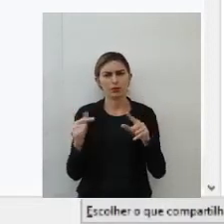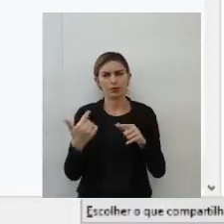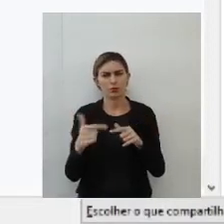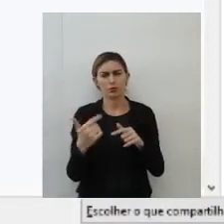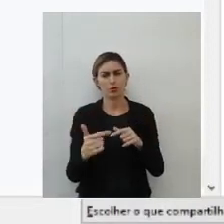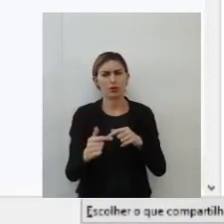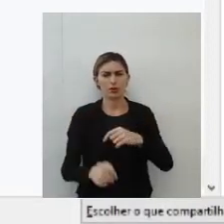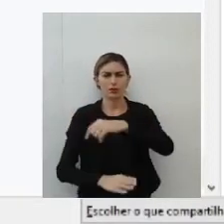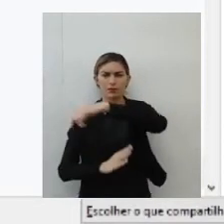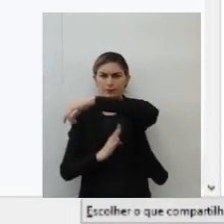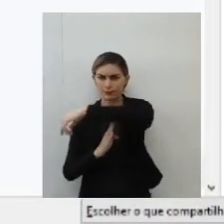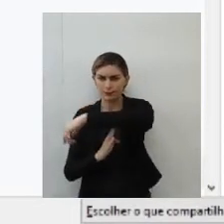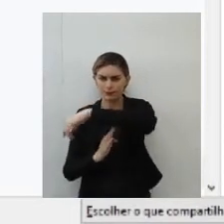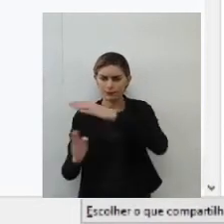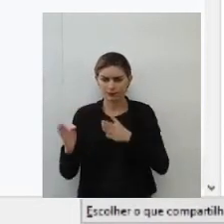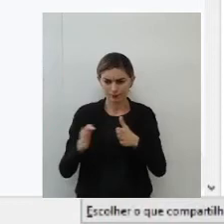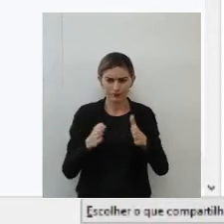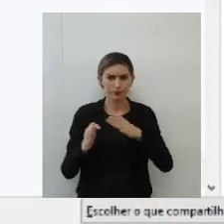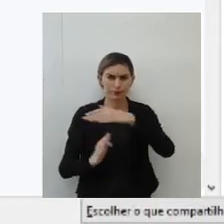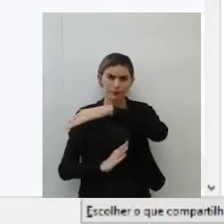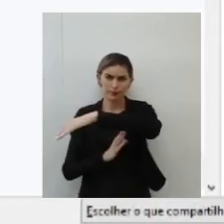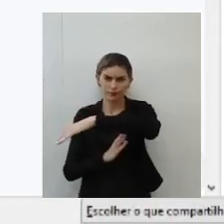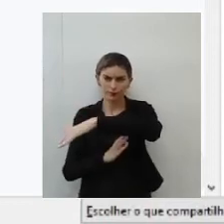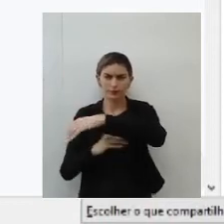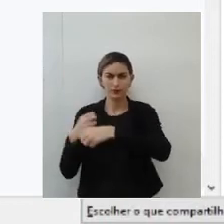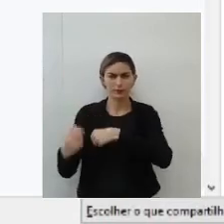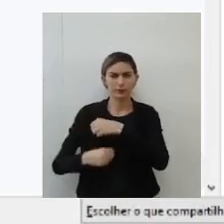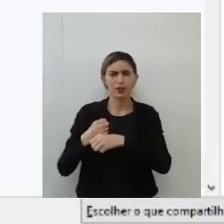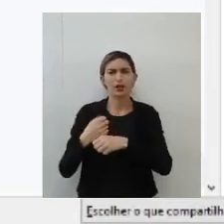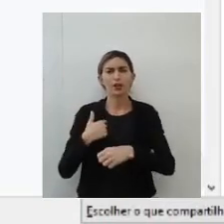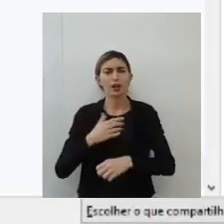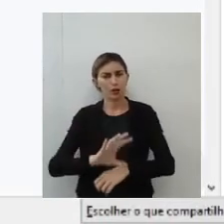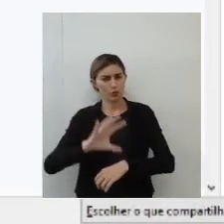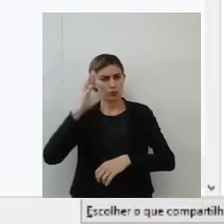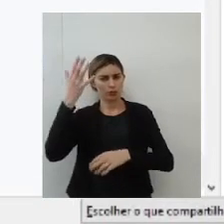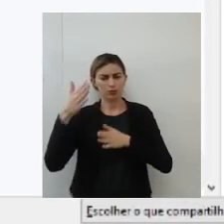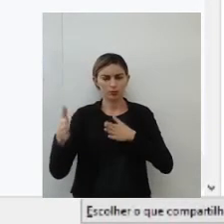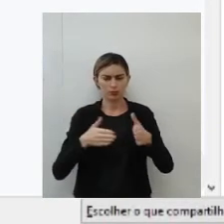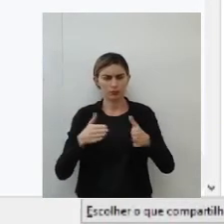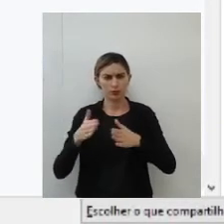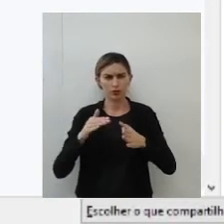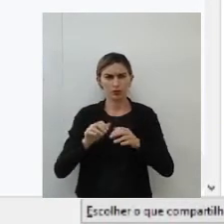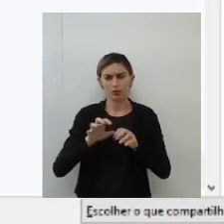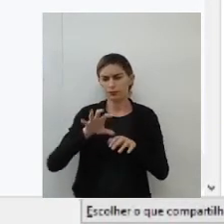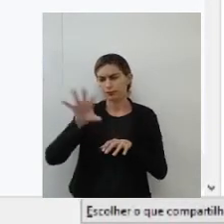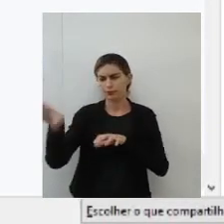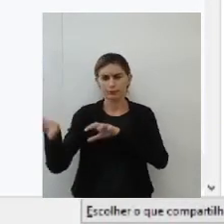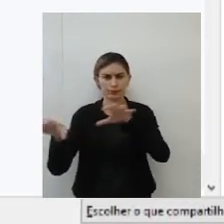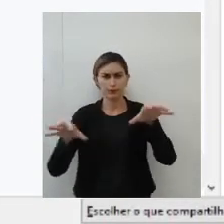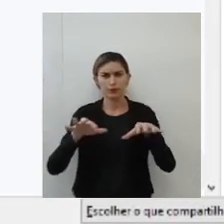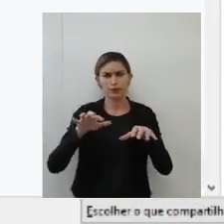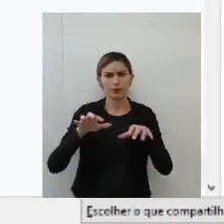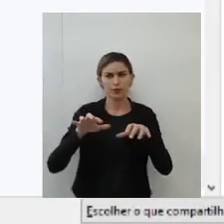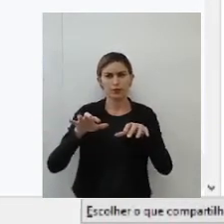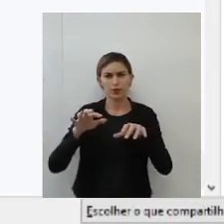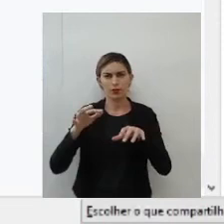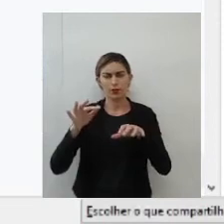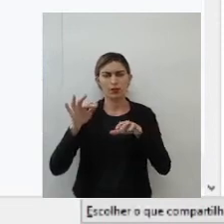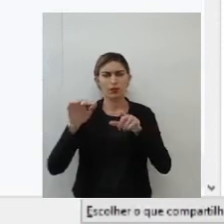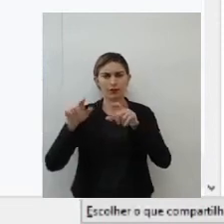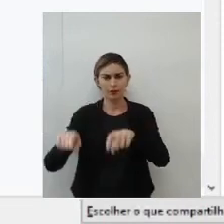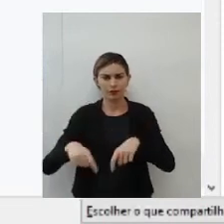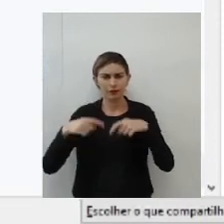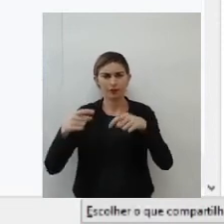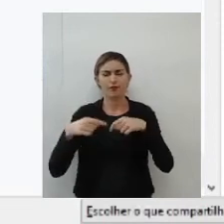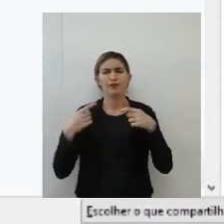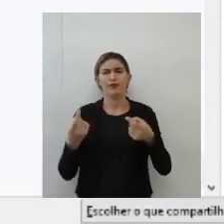na Baixa Idade Média, pode seguir, por favor, que ocorreu o processo de descentralização dos feudos devido ao comércio e